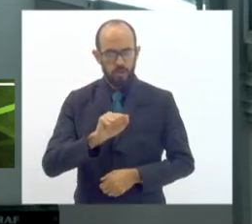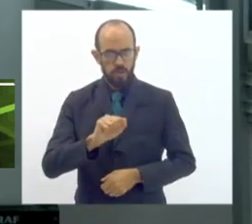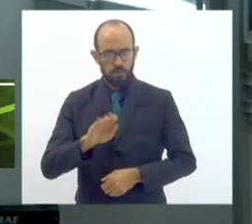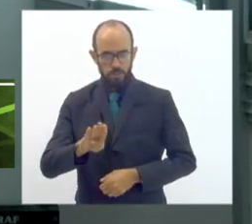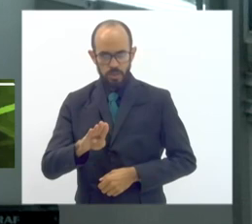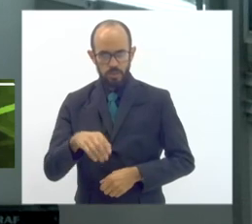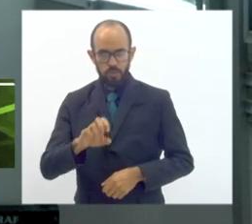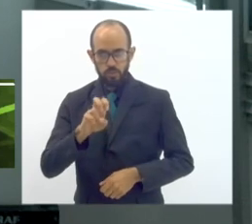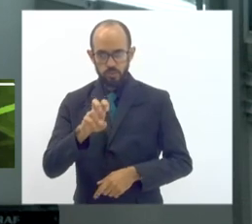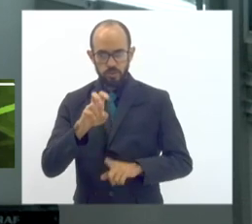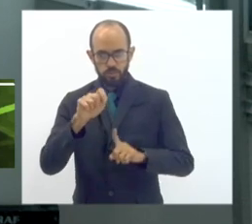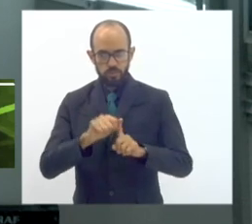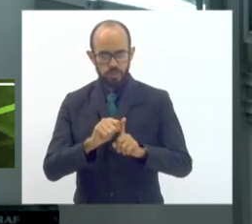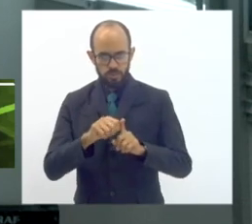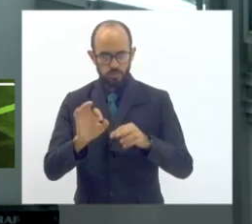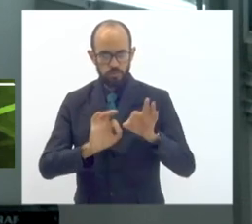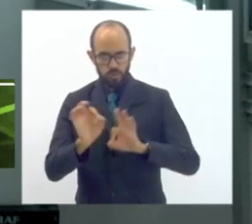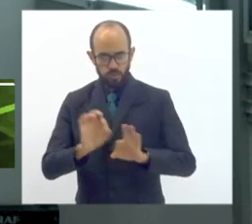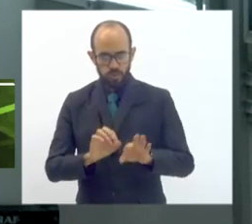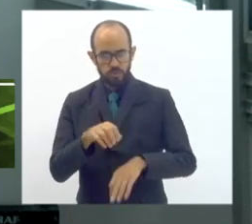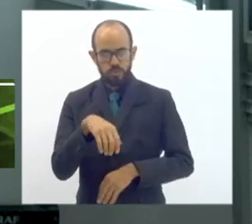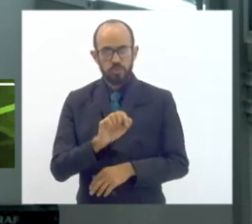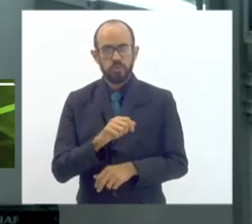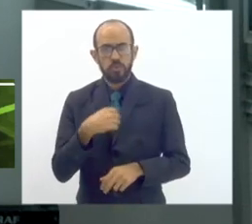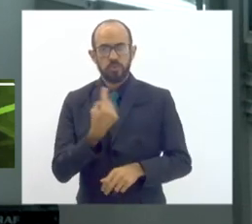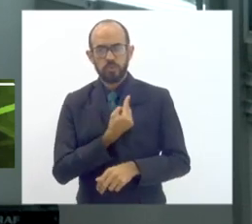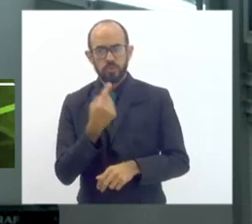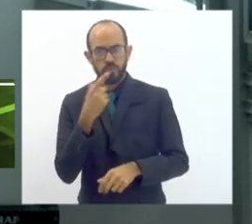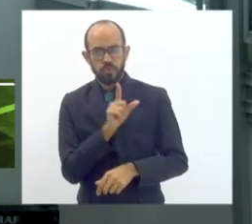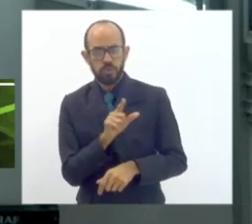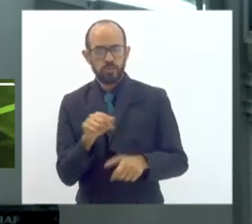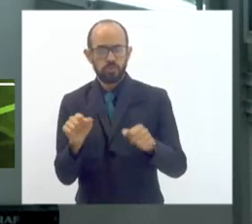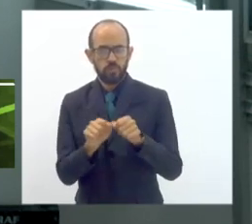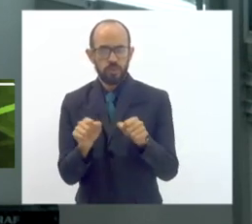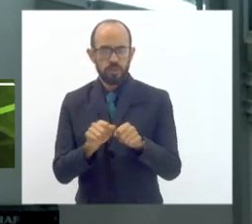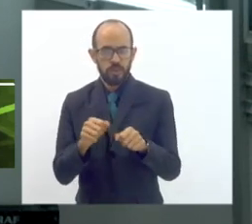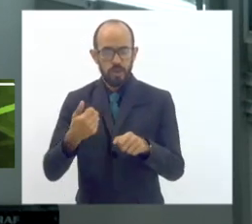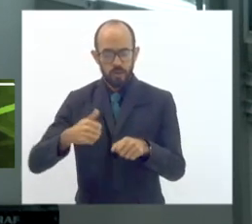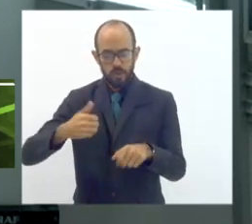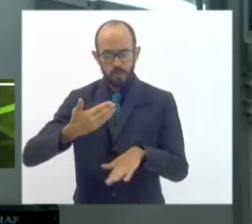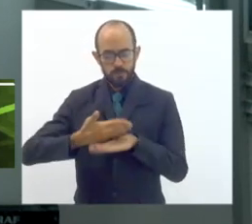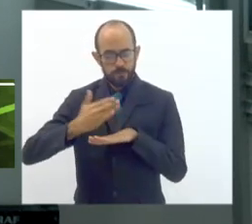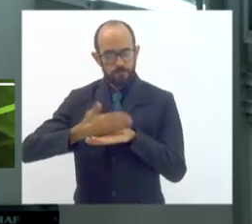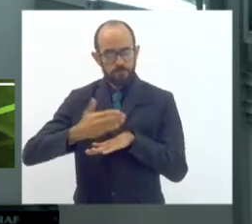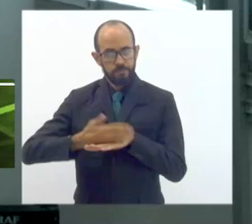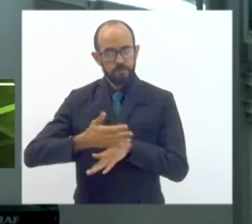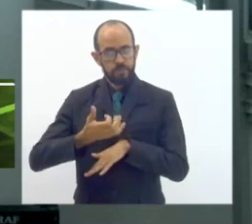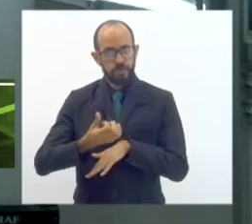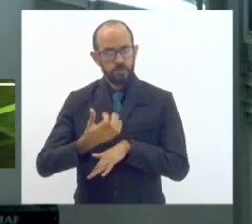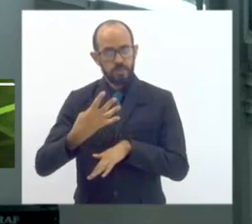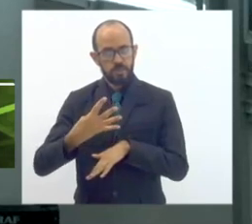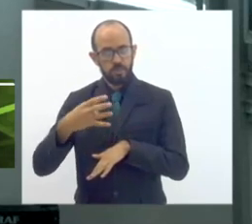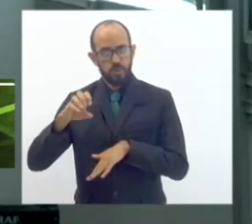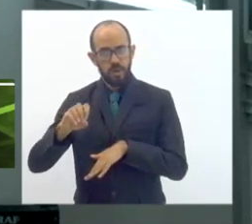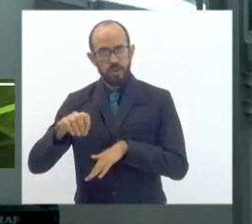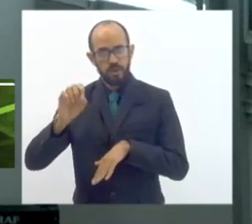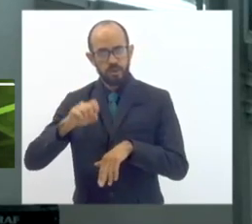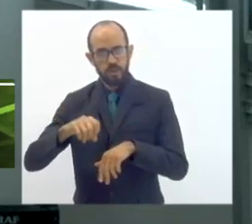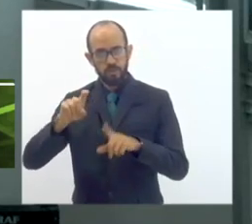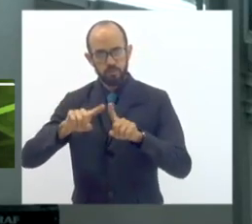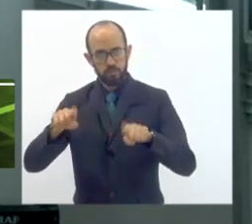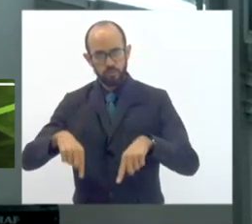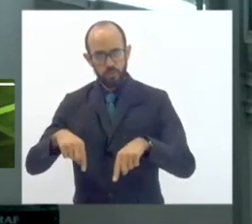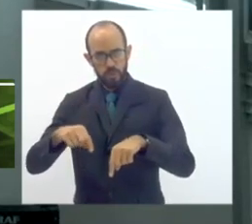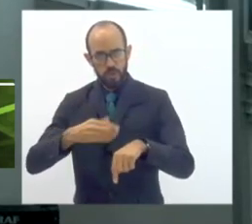de 5 meses de projeto, a EPEC conseguiu atender e qualificar mais de 640 servidores em 14 municípios